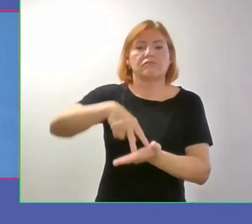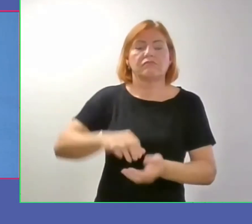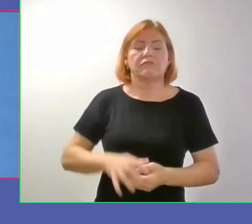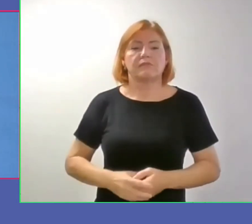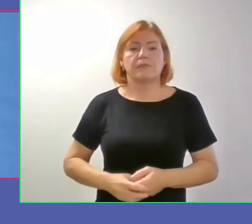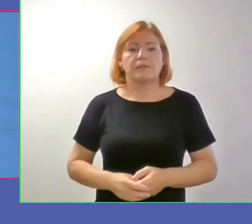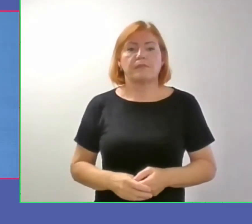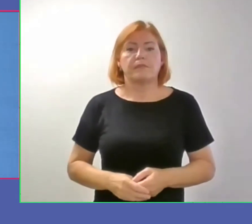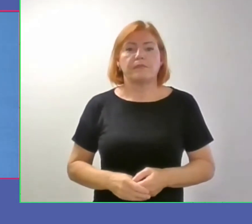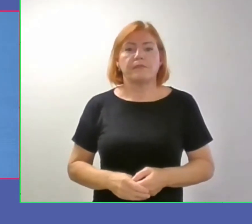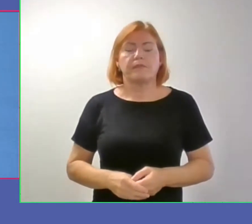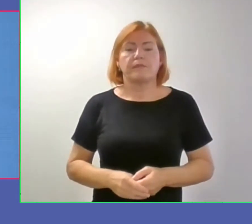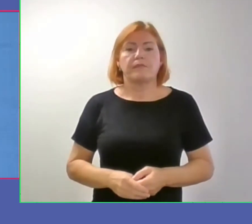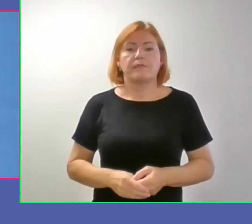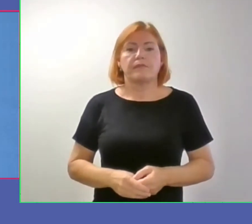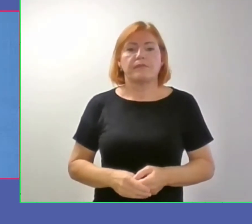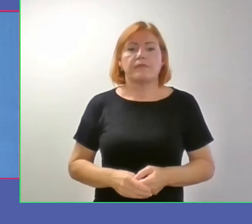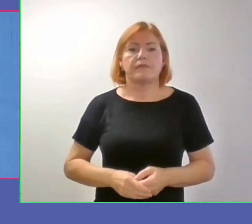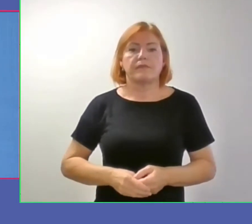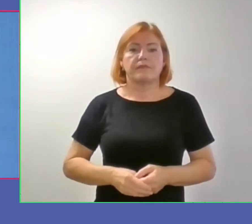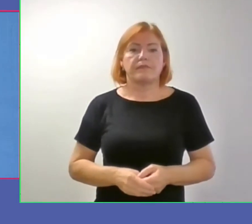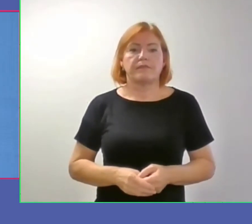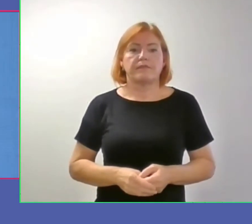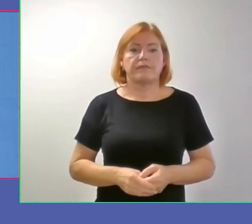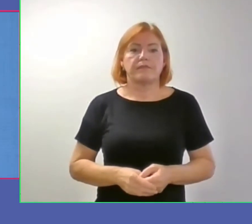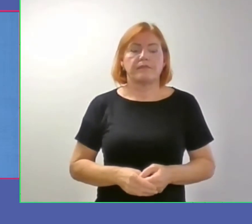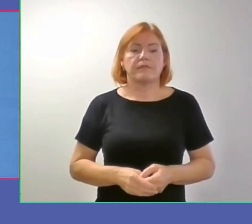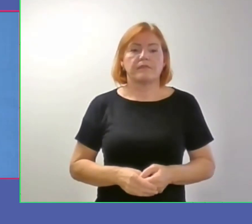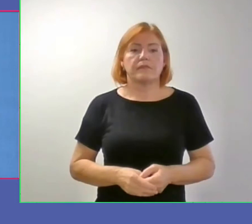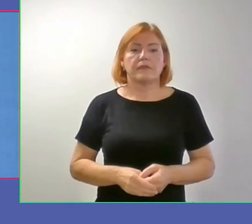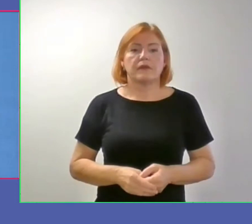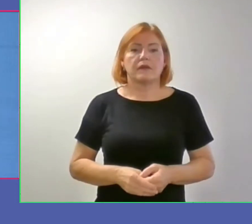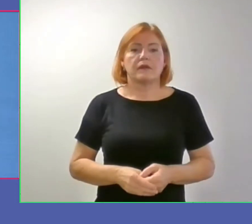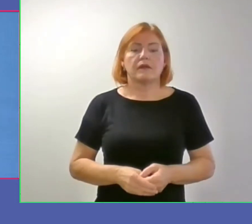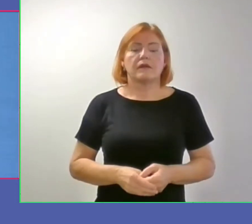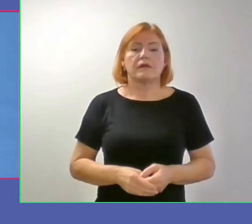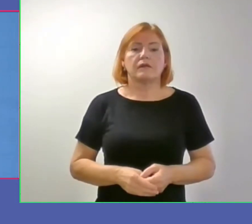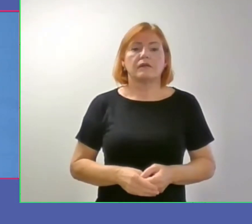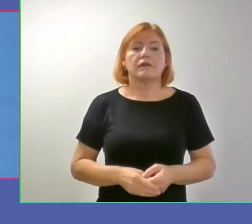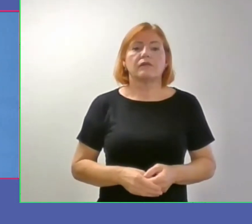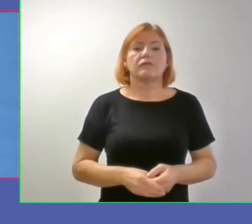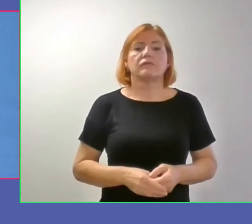partir do capítulo 5